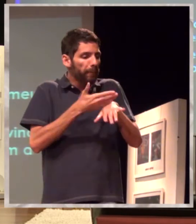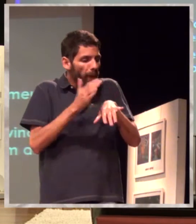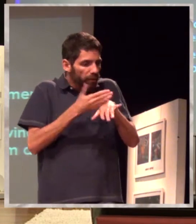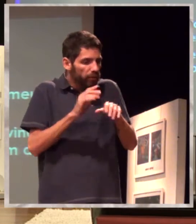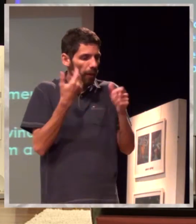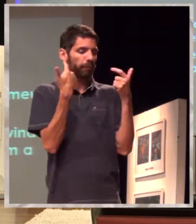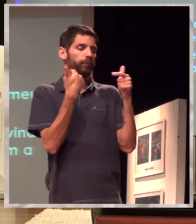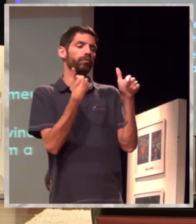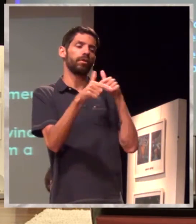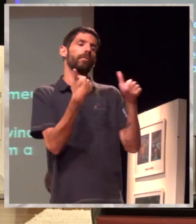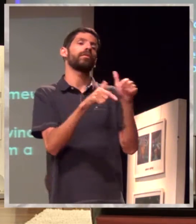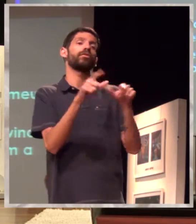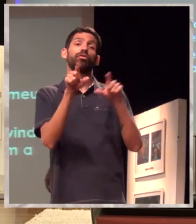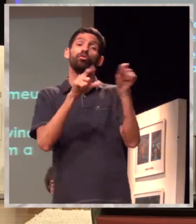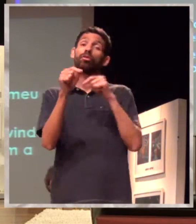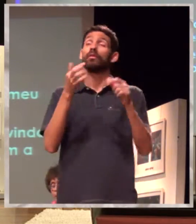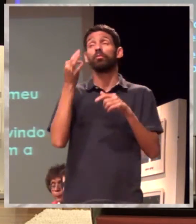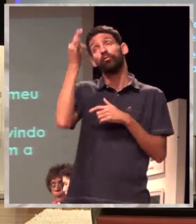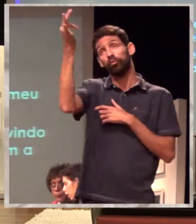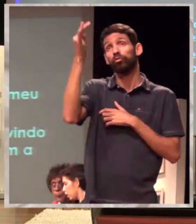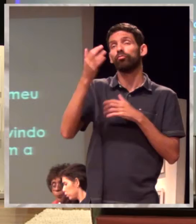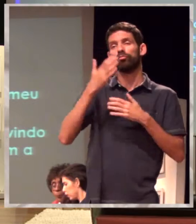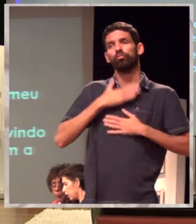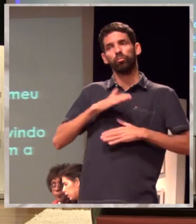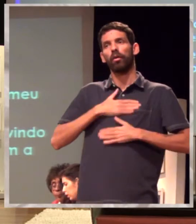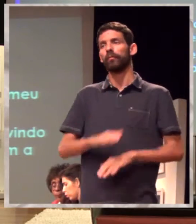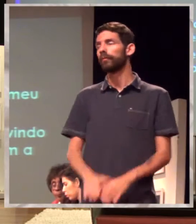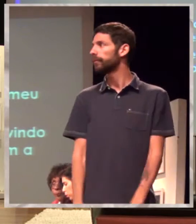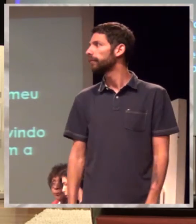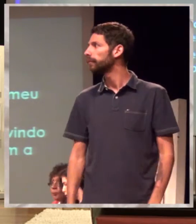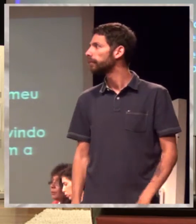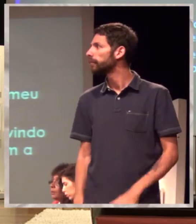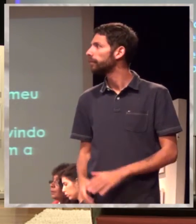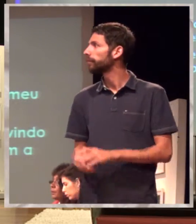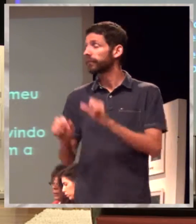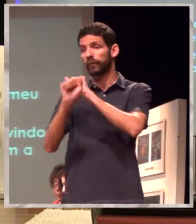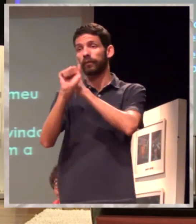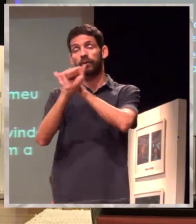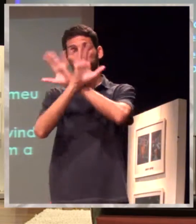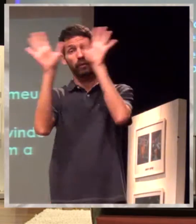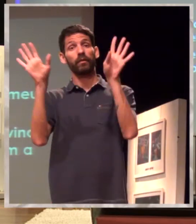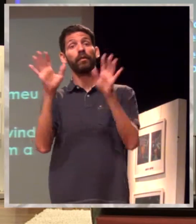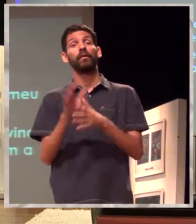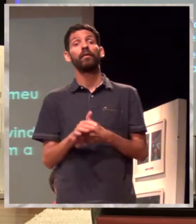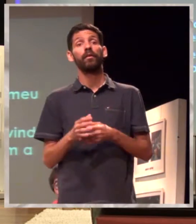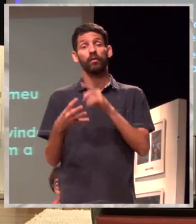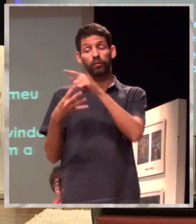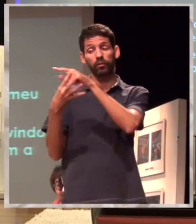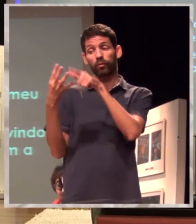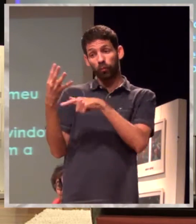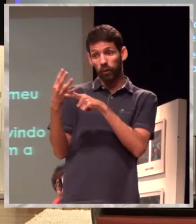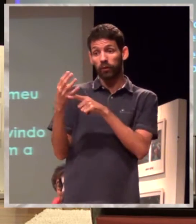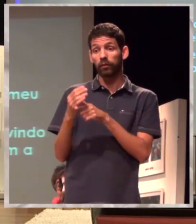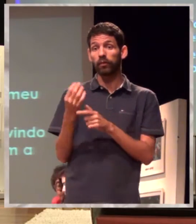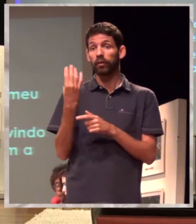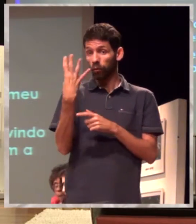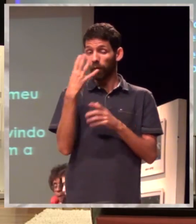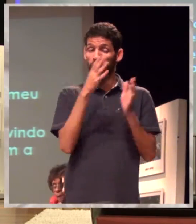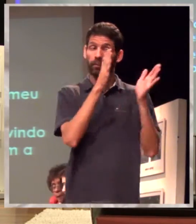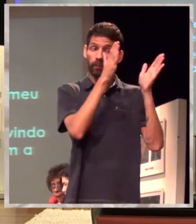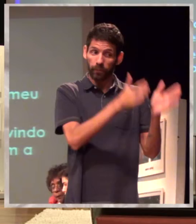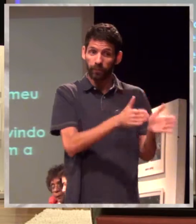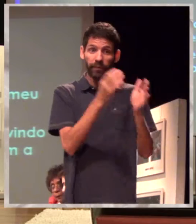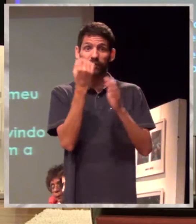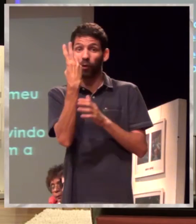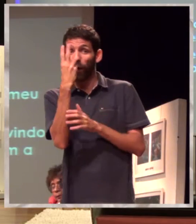escolha e, quem sabe, escolher com mais chance. Só para ficar claro, são 4 encontros de 4 momentos,